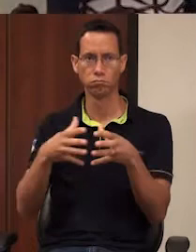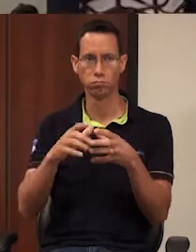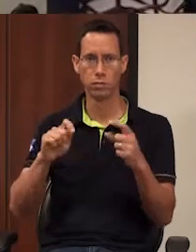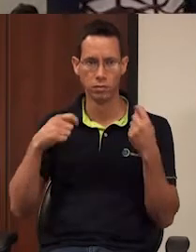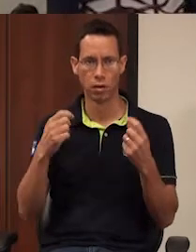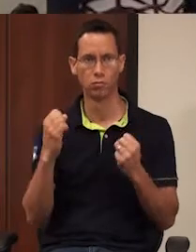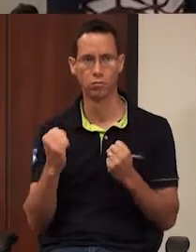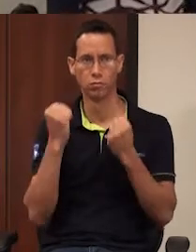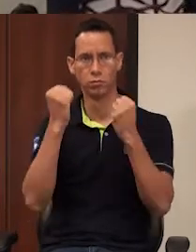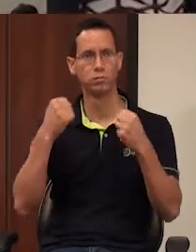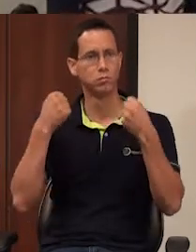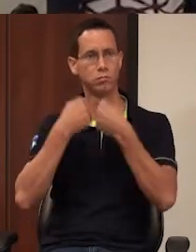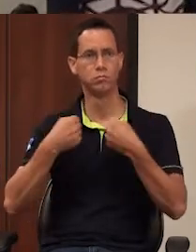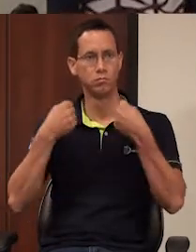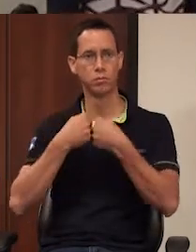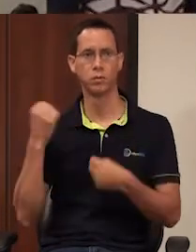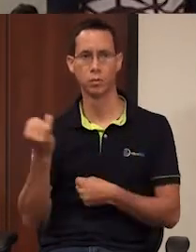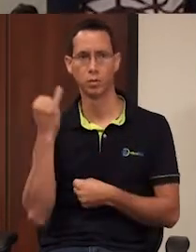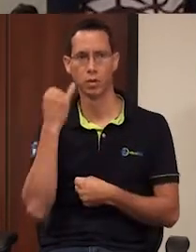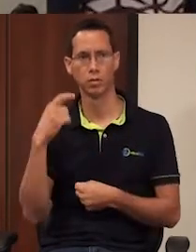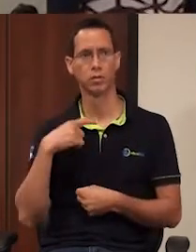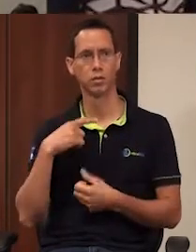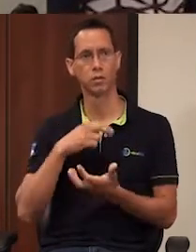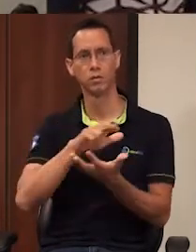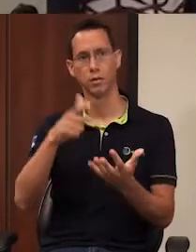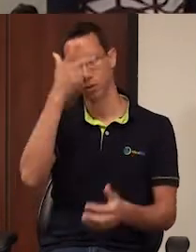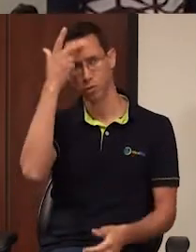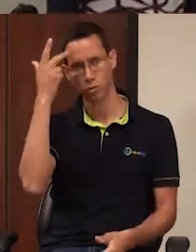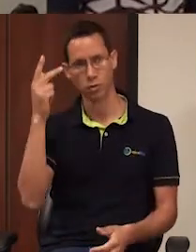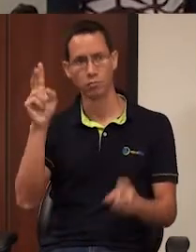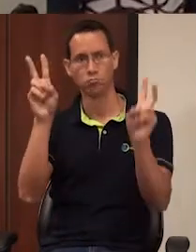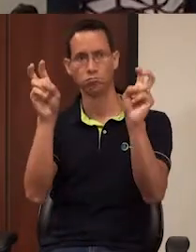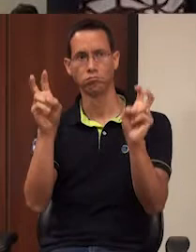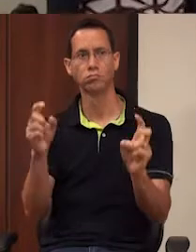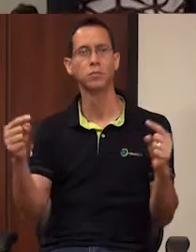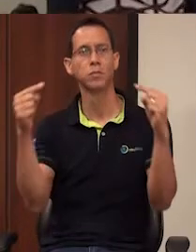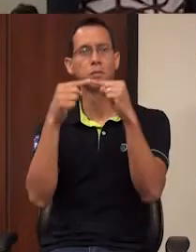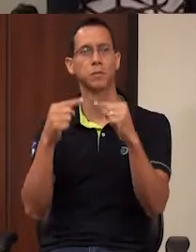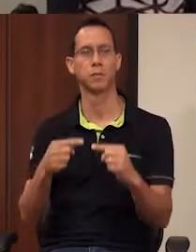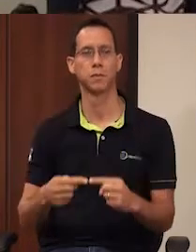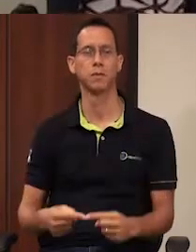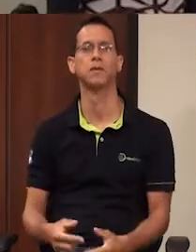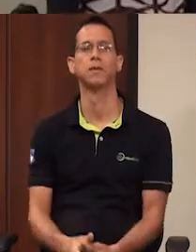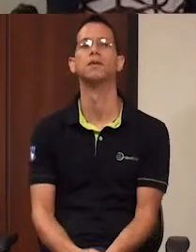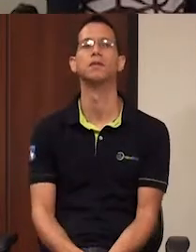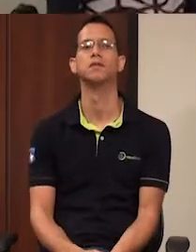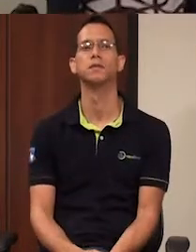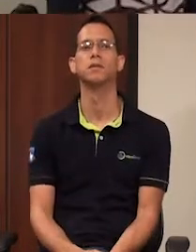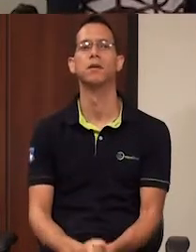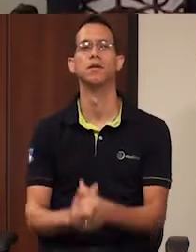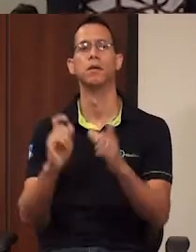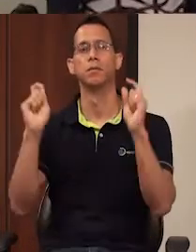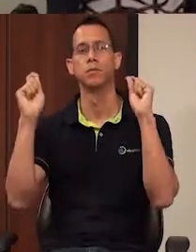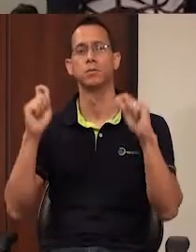luta importante para quem tem questões aí relativas à possibilidade